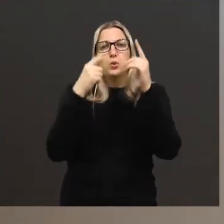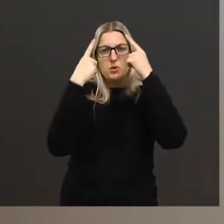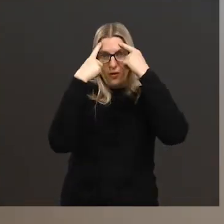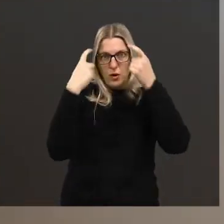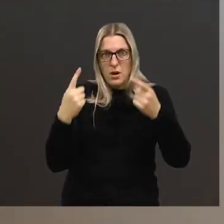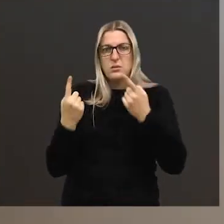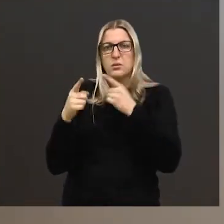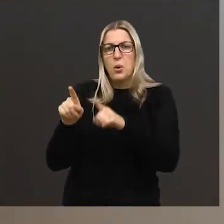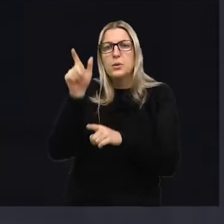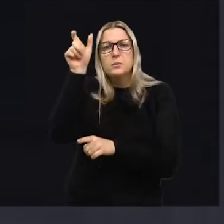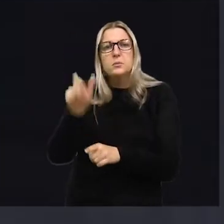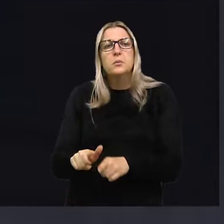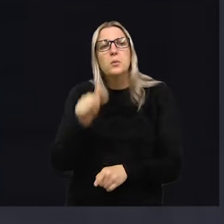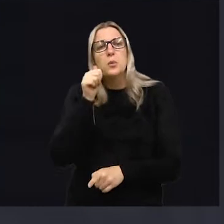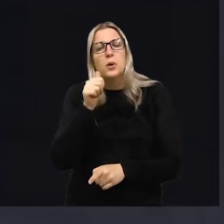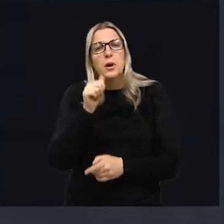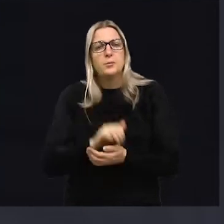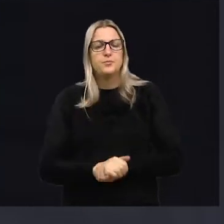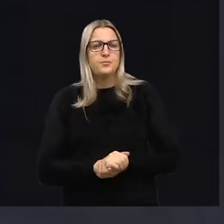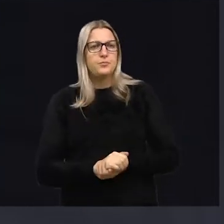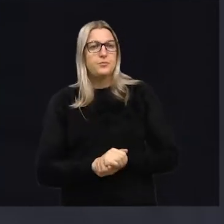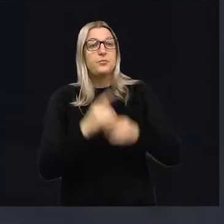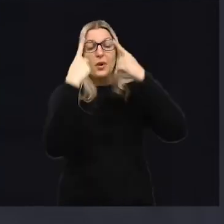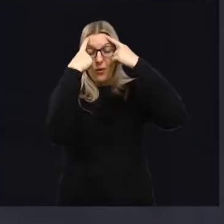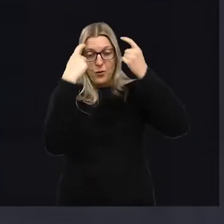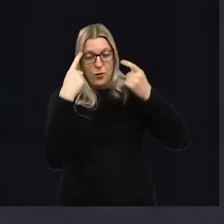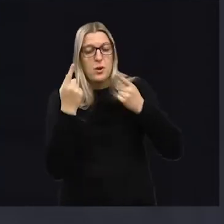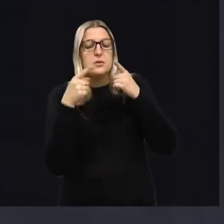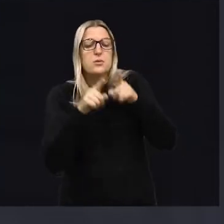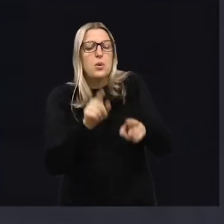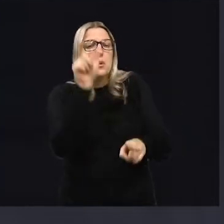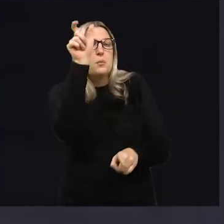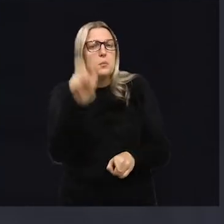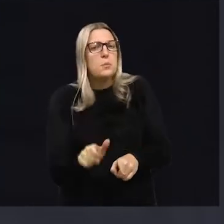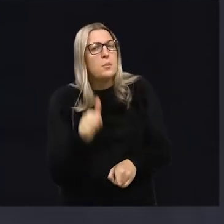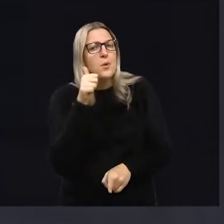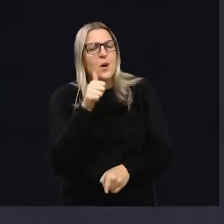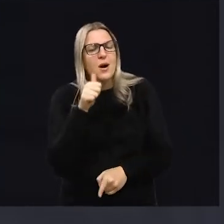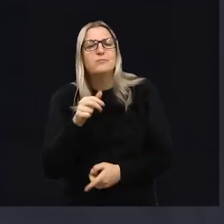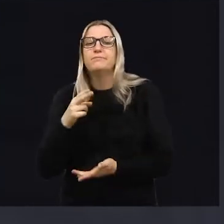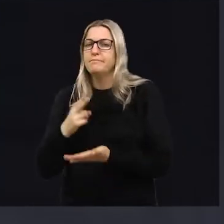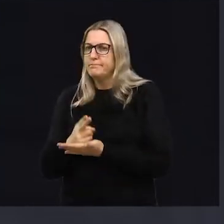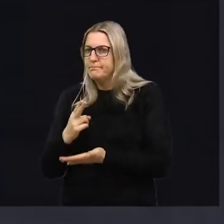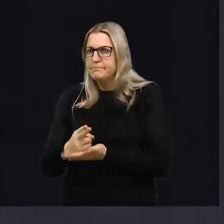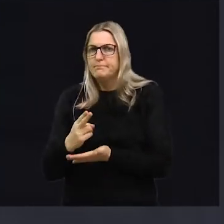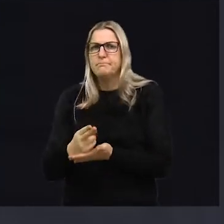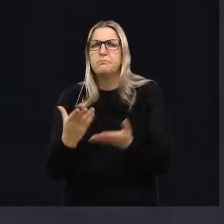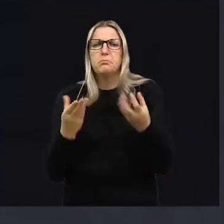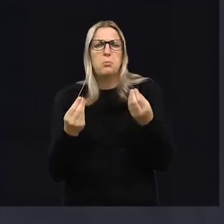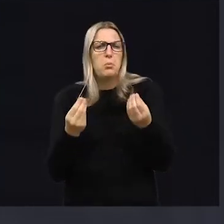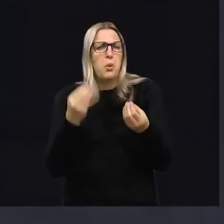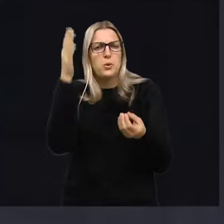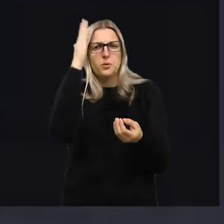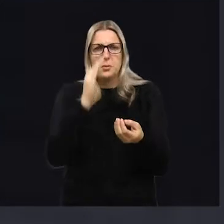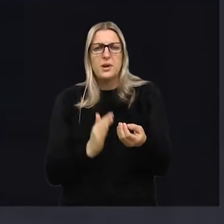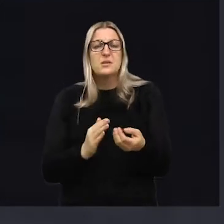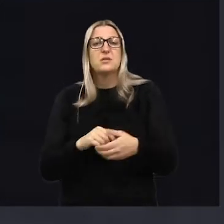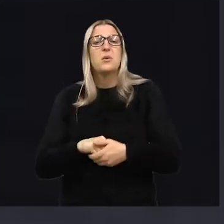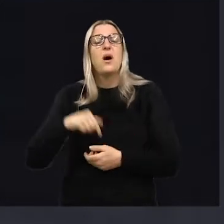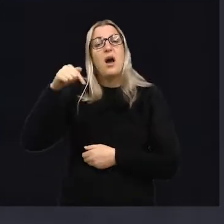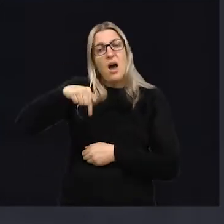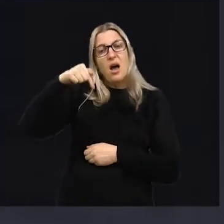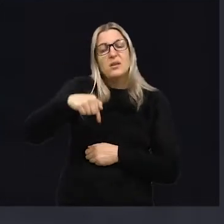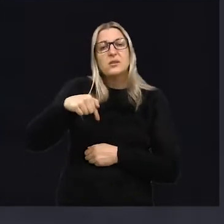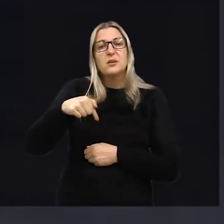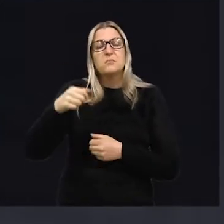acompanhado ultimamente. A violência contra a mulher sempre foi uma pandemia no Brasil. Somos o 5º país do mundo em casos